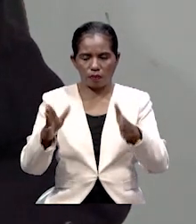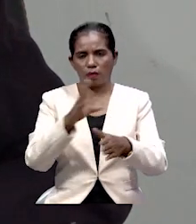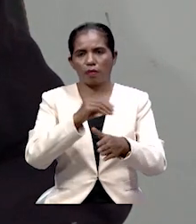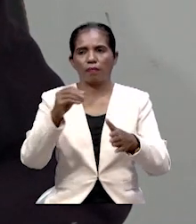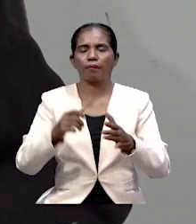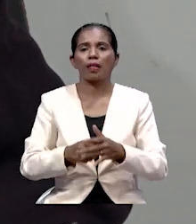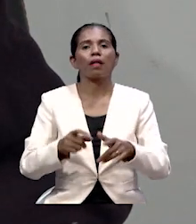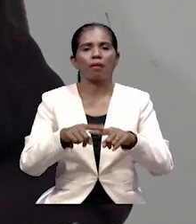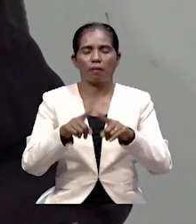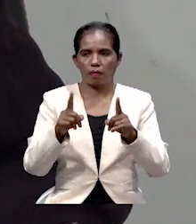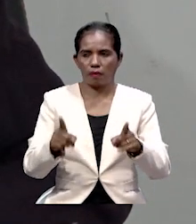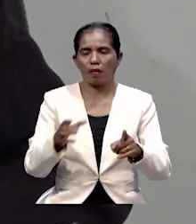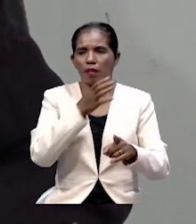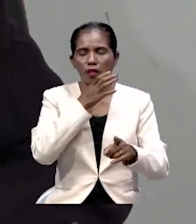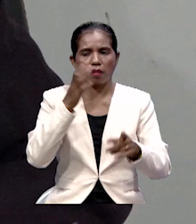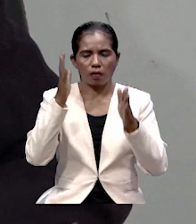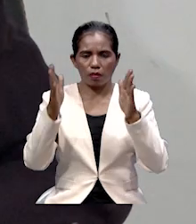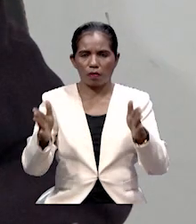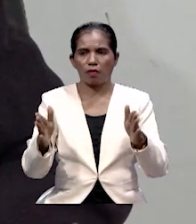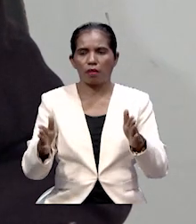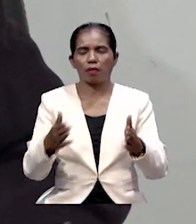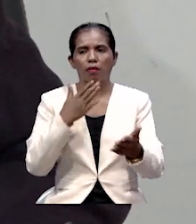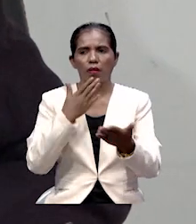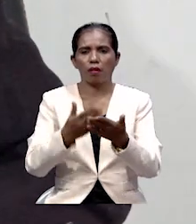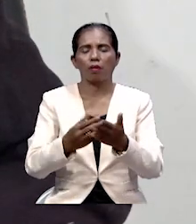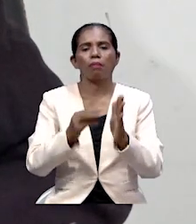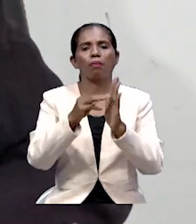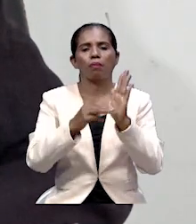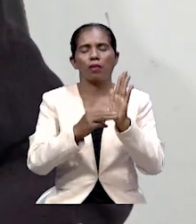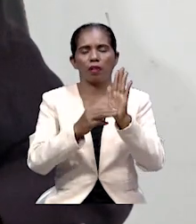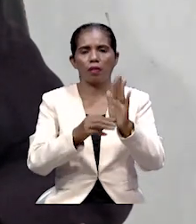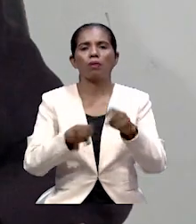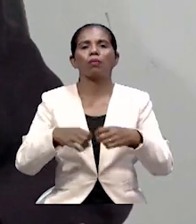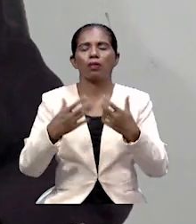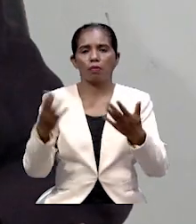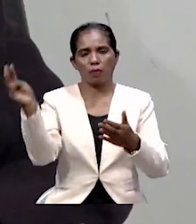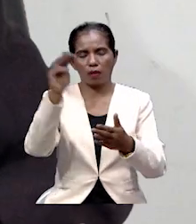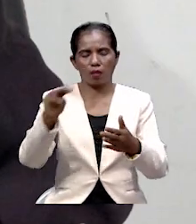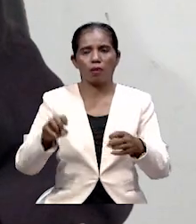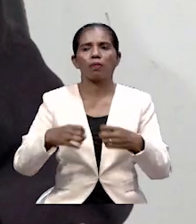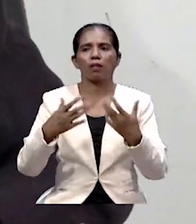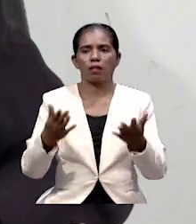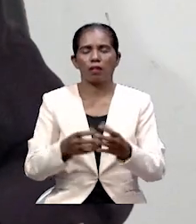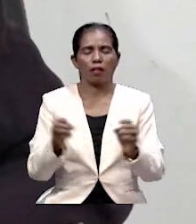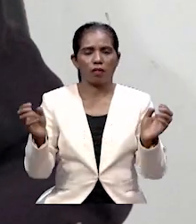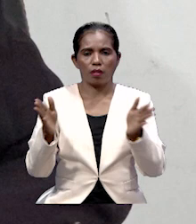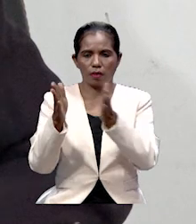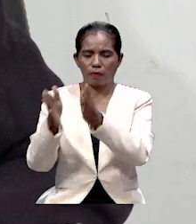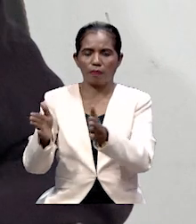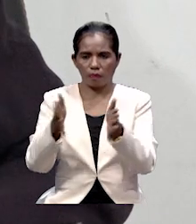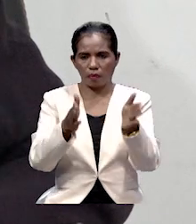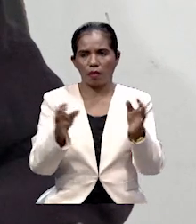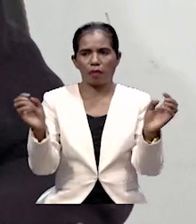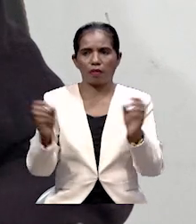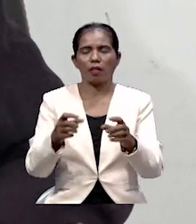Ma ibe agricultura tu saya alternativa ko modelo ensa. Se ita investe di irigasaun, nelas alternativa.